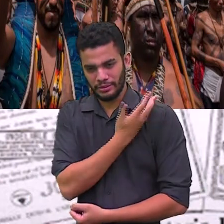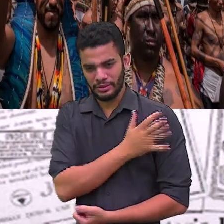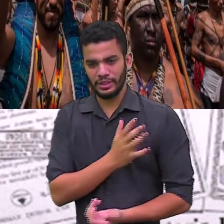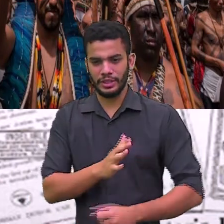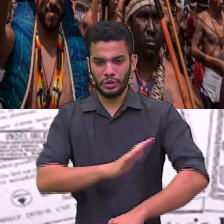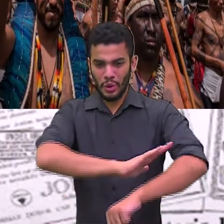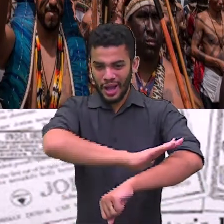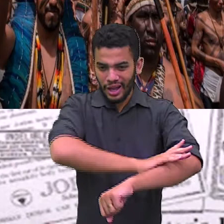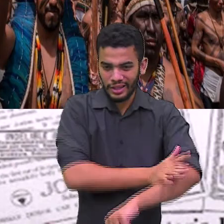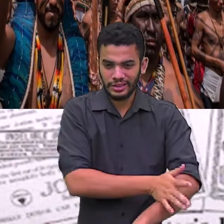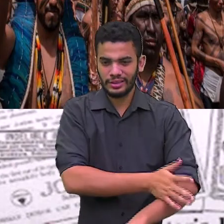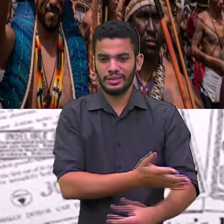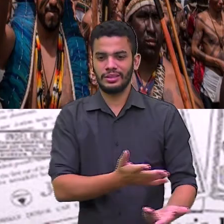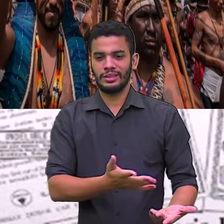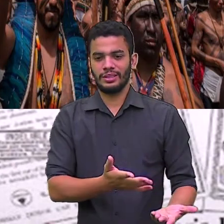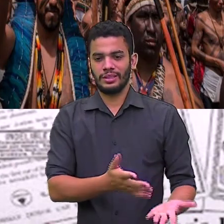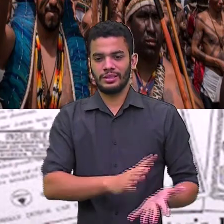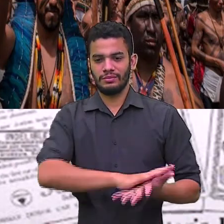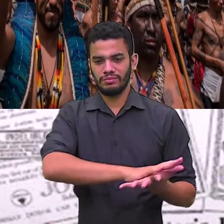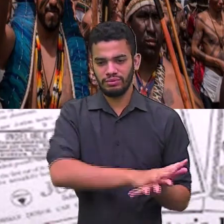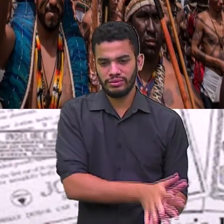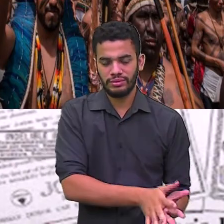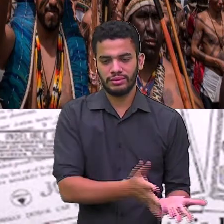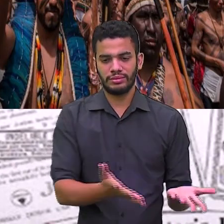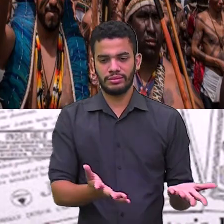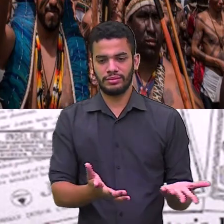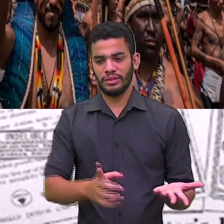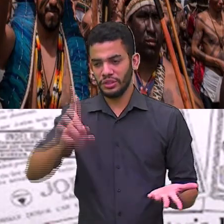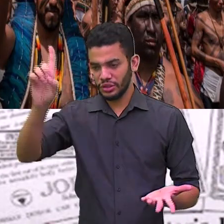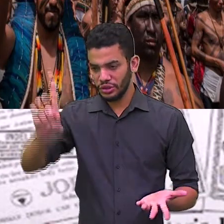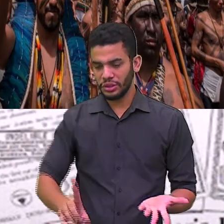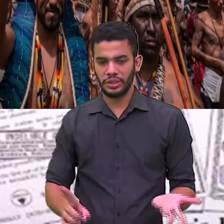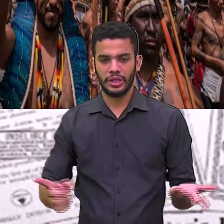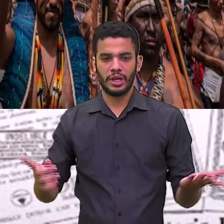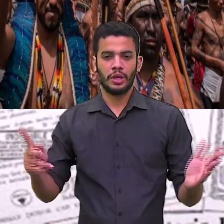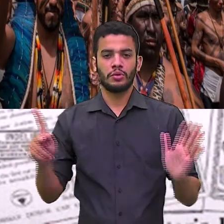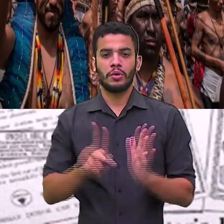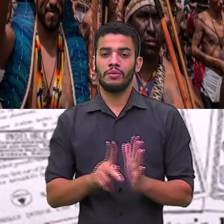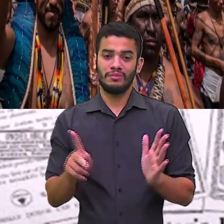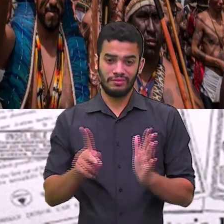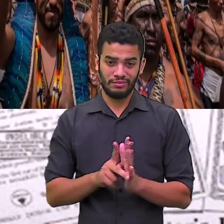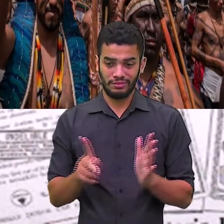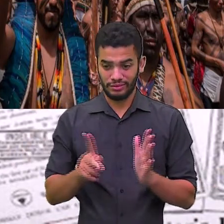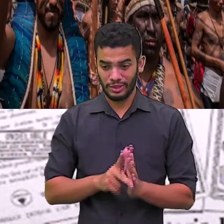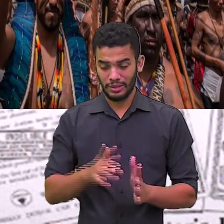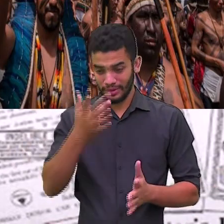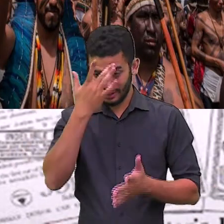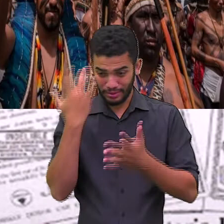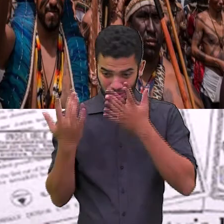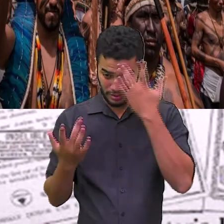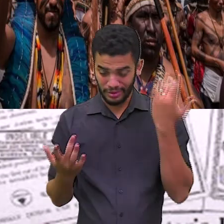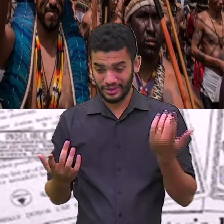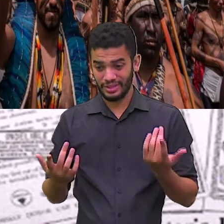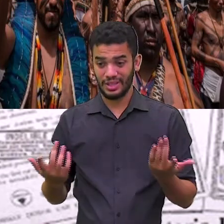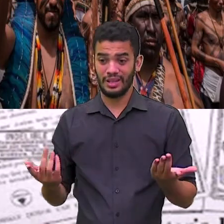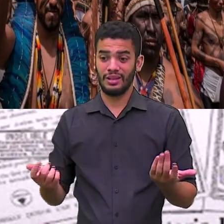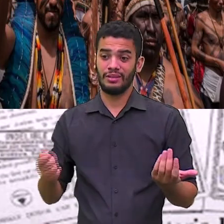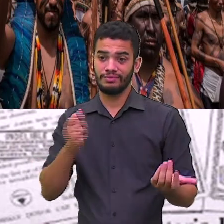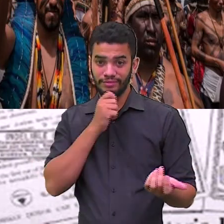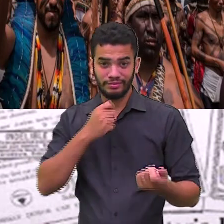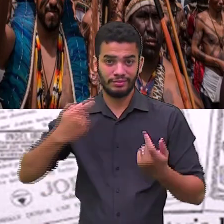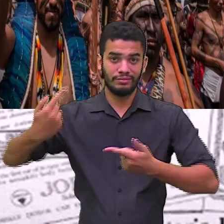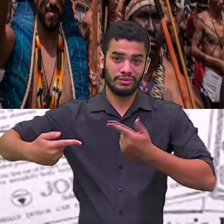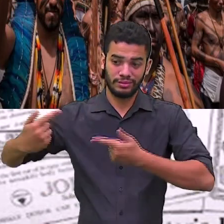direitos ainda estão em discussão em pleno século XXI. Estudantes, para acessar as